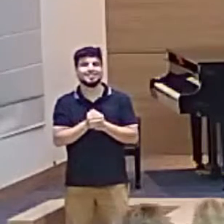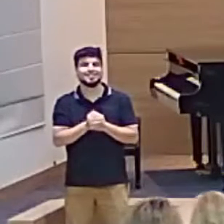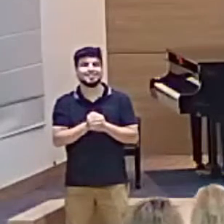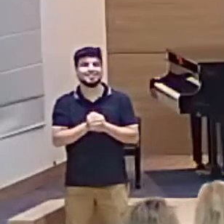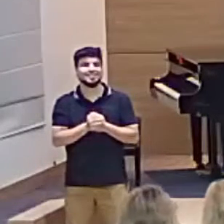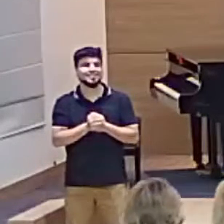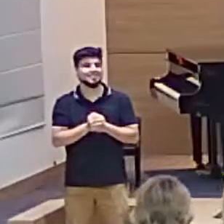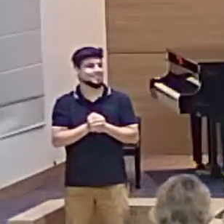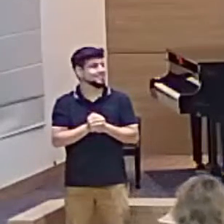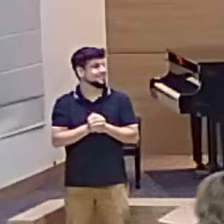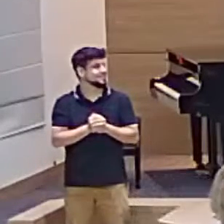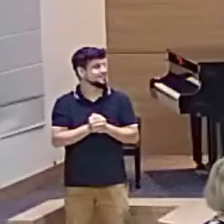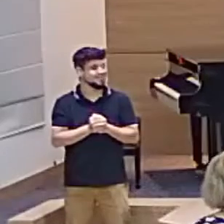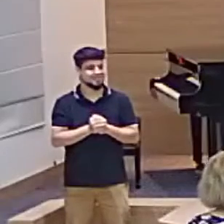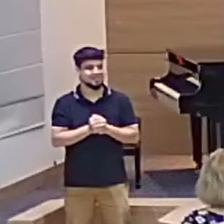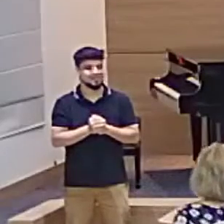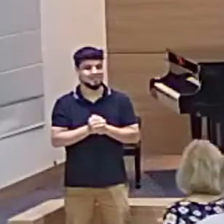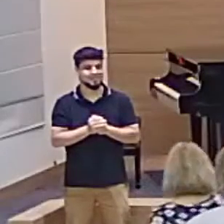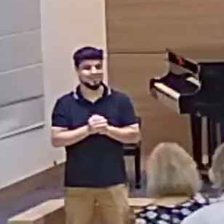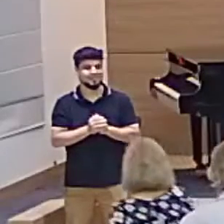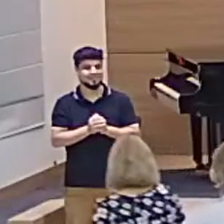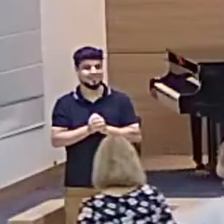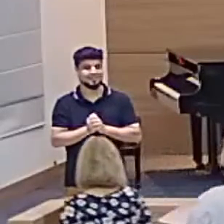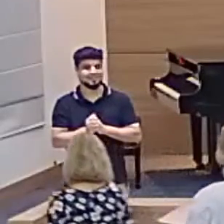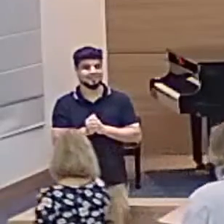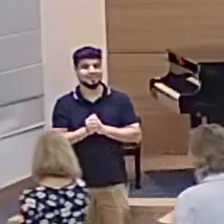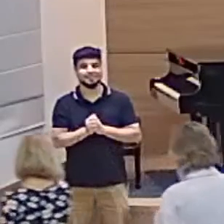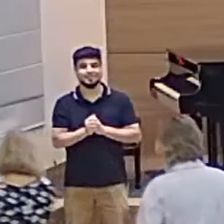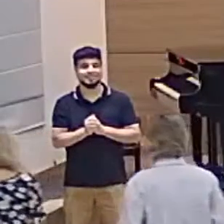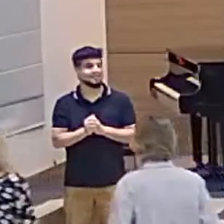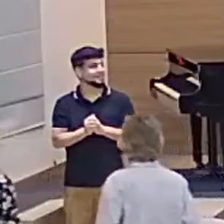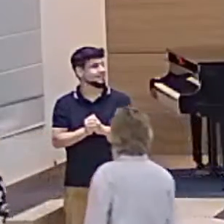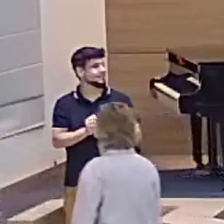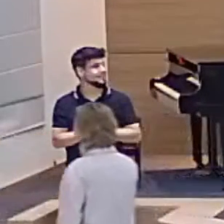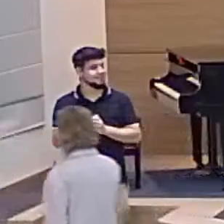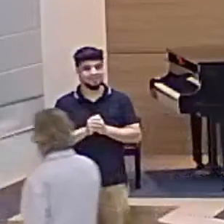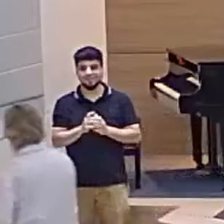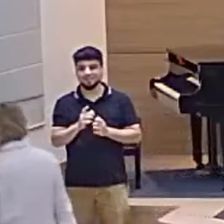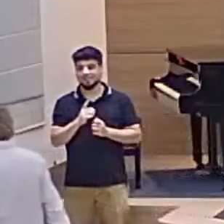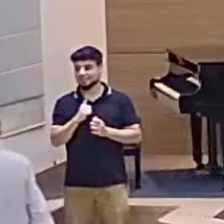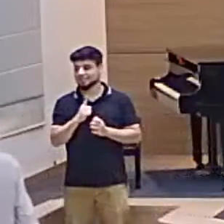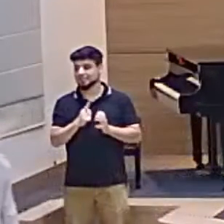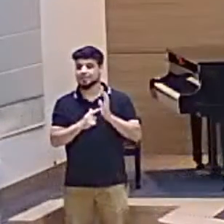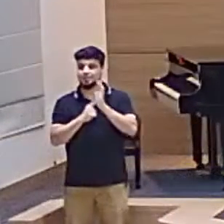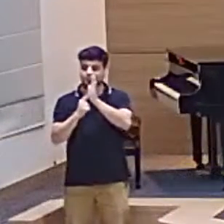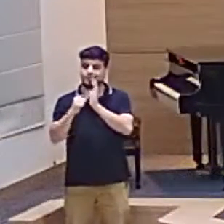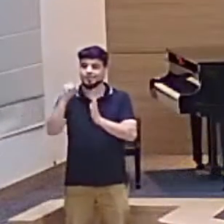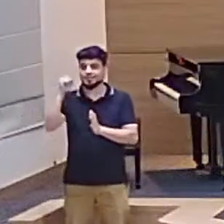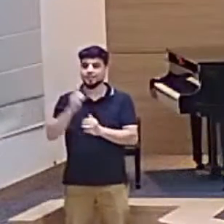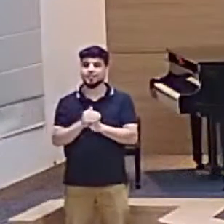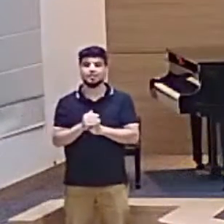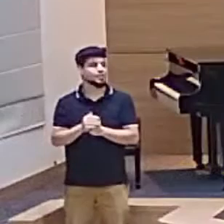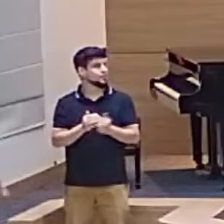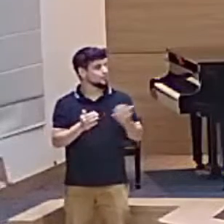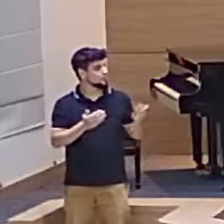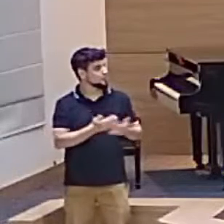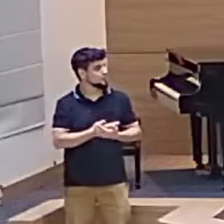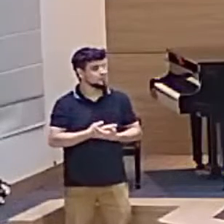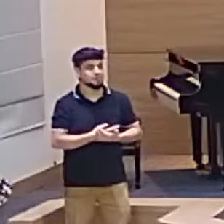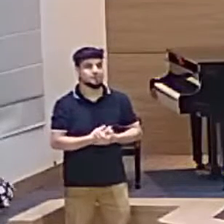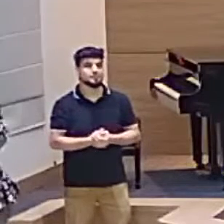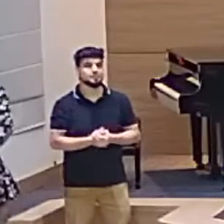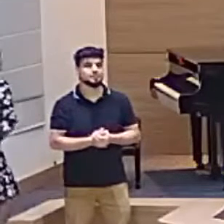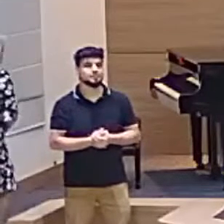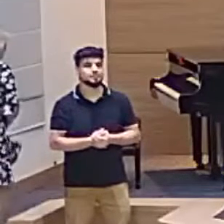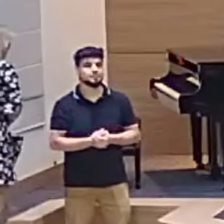aqui e venha participar desse momento onde nós vamos apresentar ao senhor o pequeno João Miguel pode vir